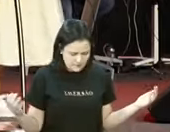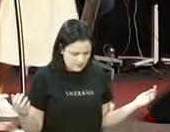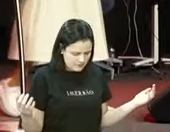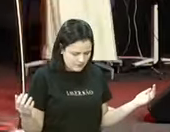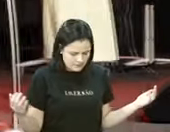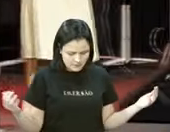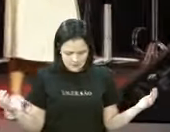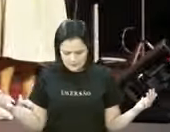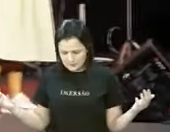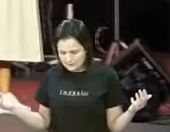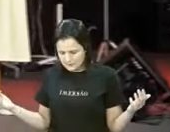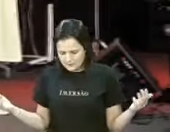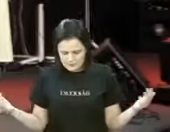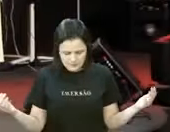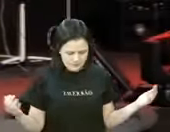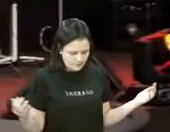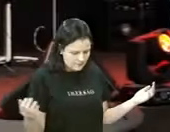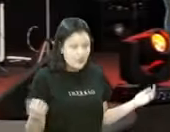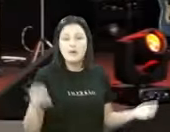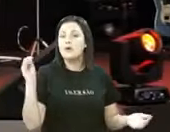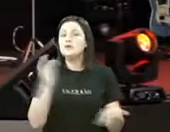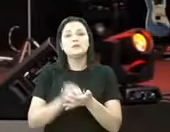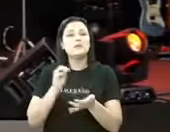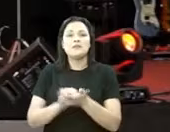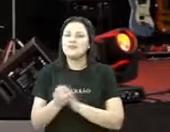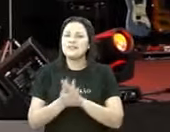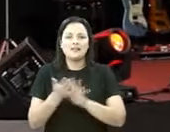Não vai ficar não, pastor, nenhuma área por completar.